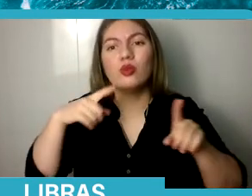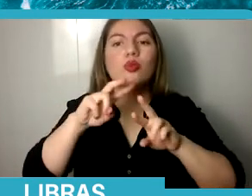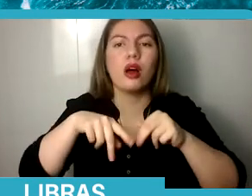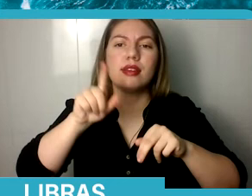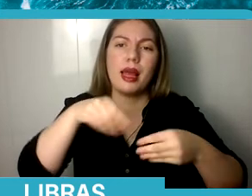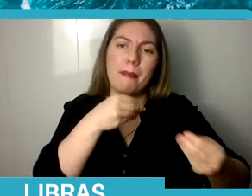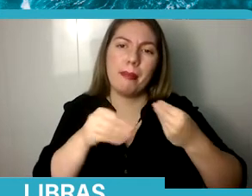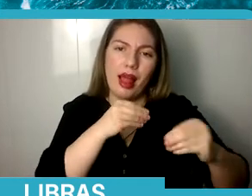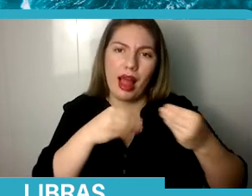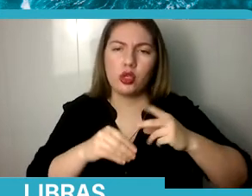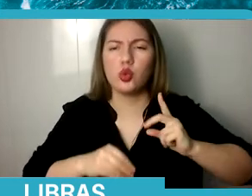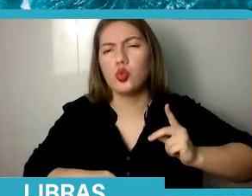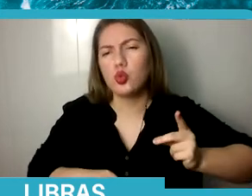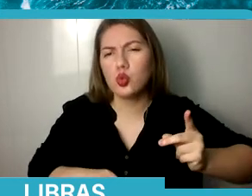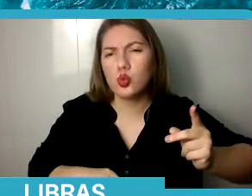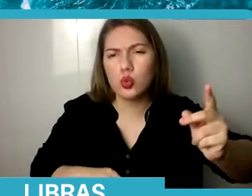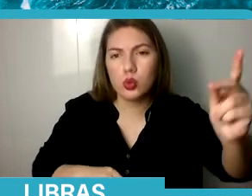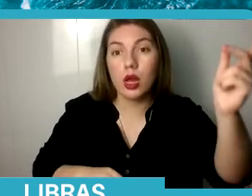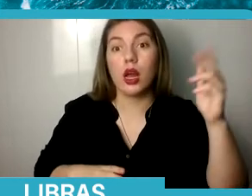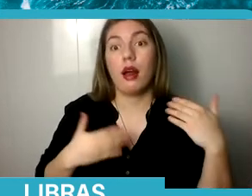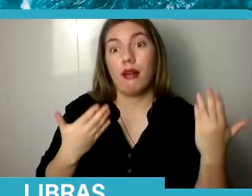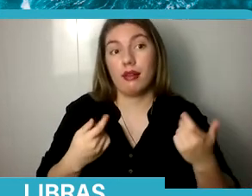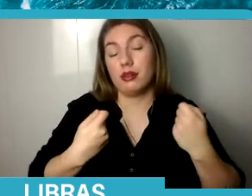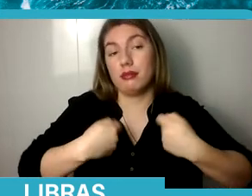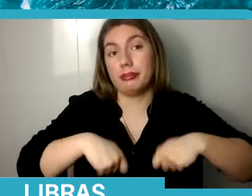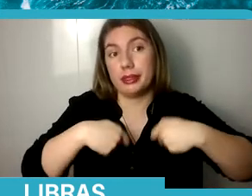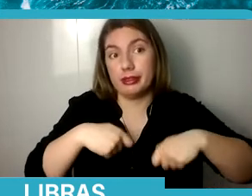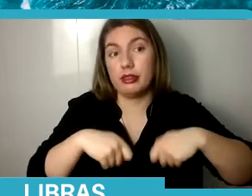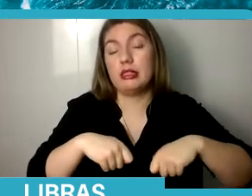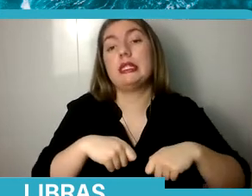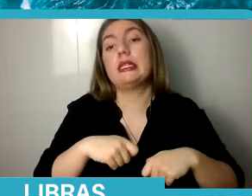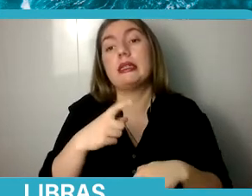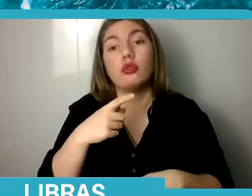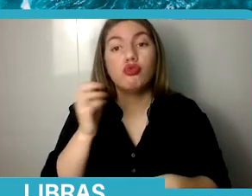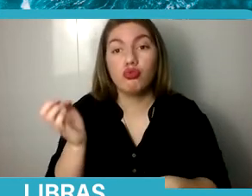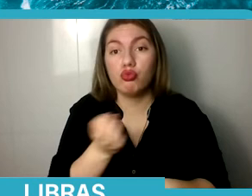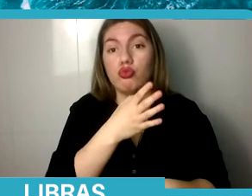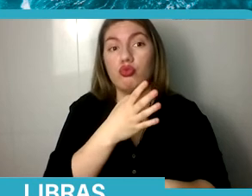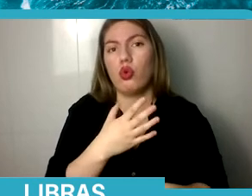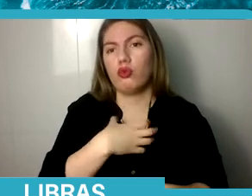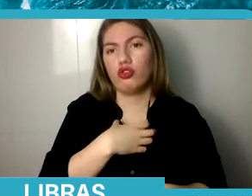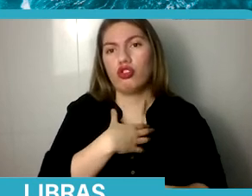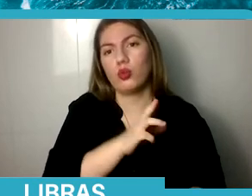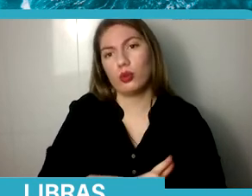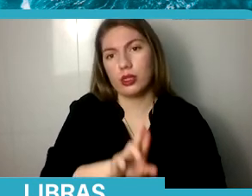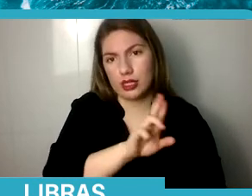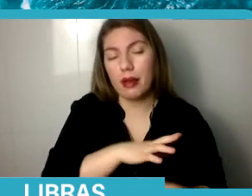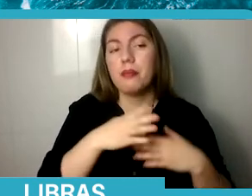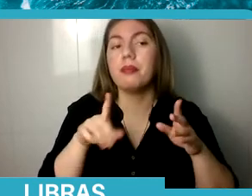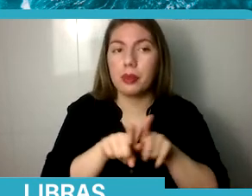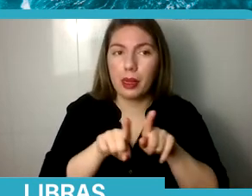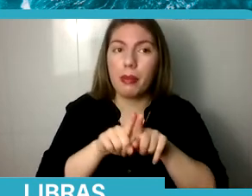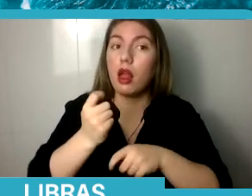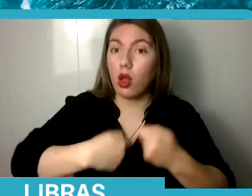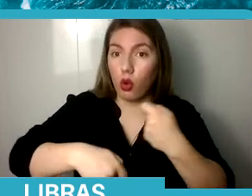com alta durabilidade E aí você tem que dar uma nova vida para ele além disso é quando a minha circular tá